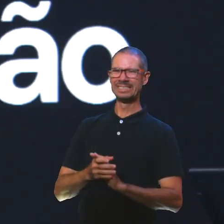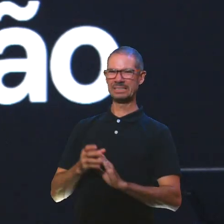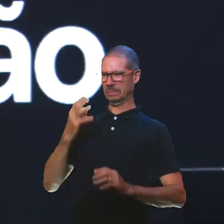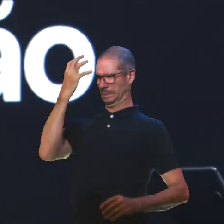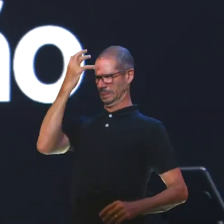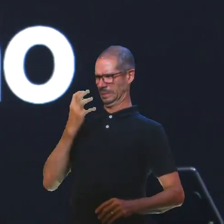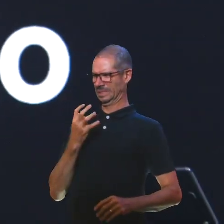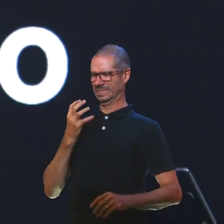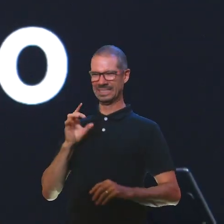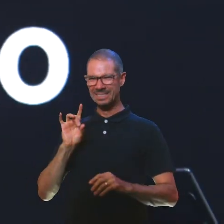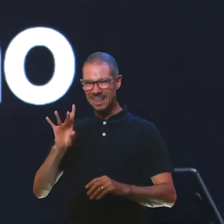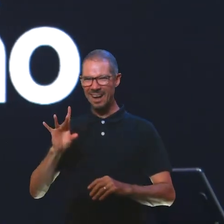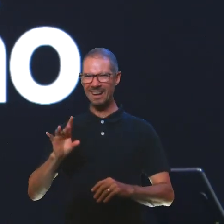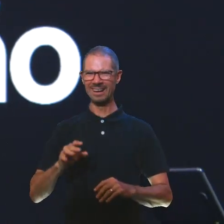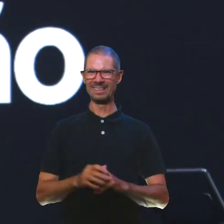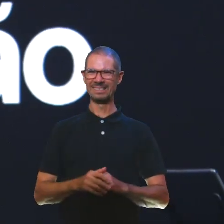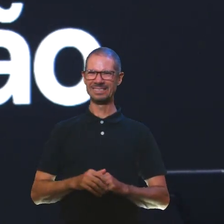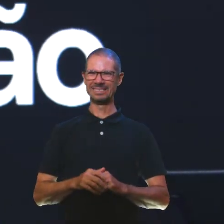né?